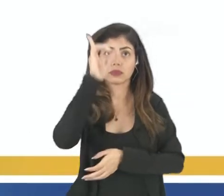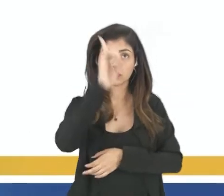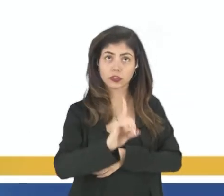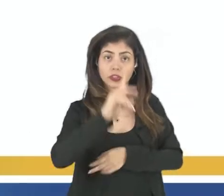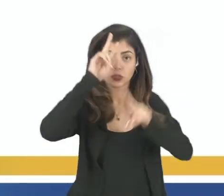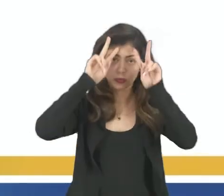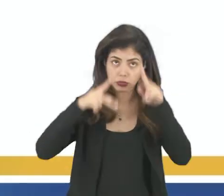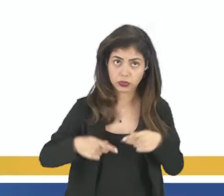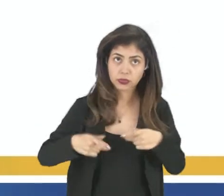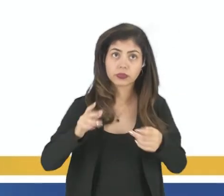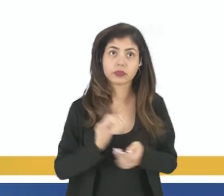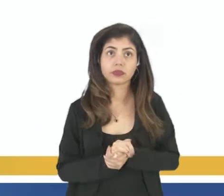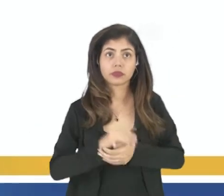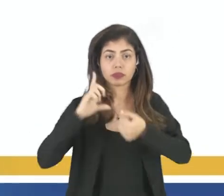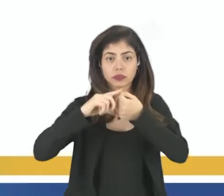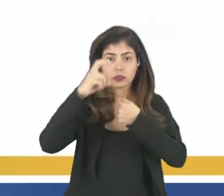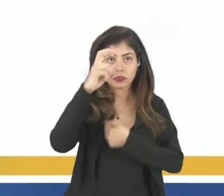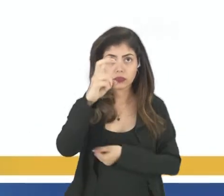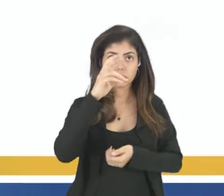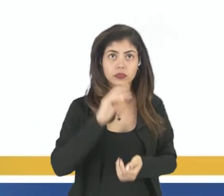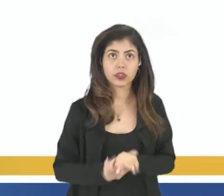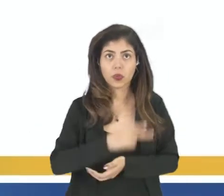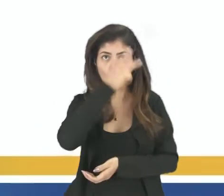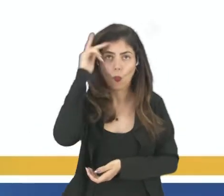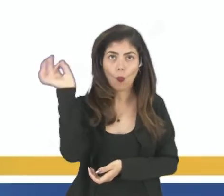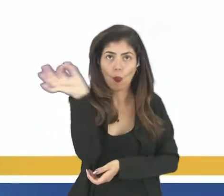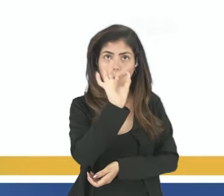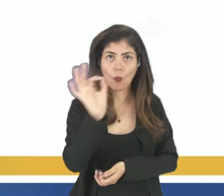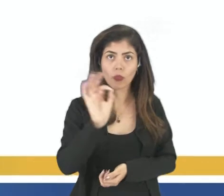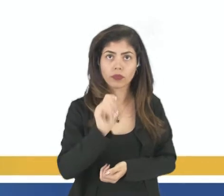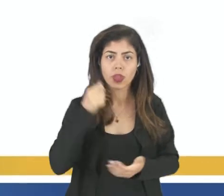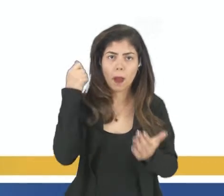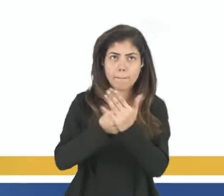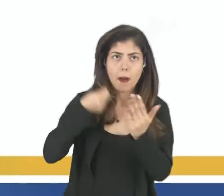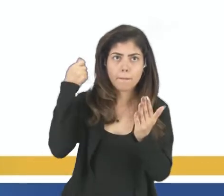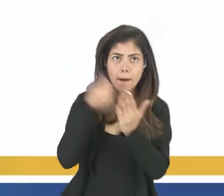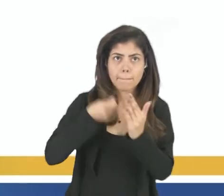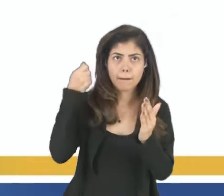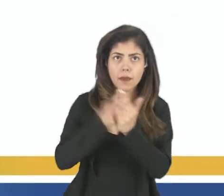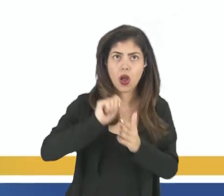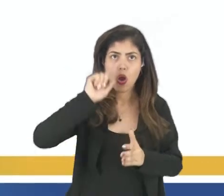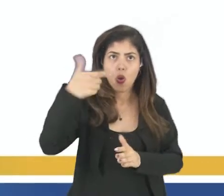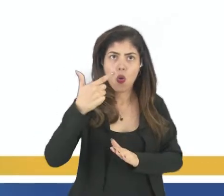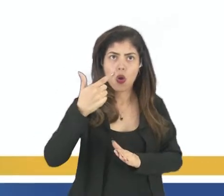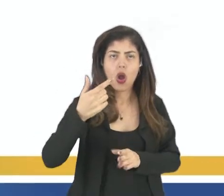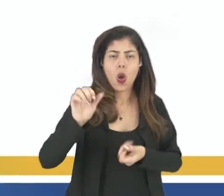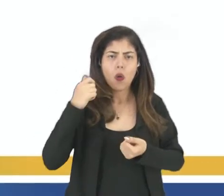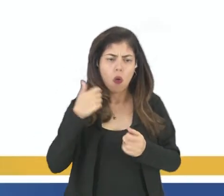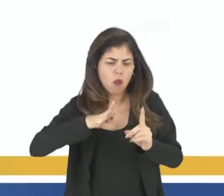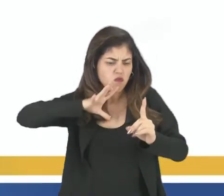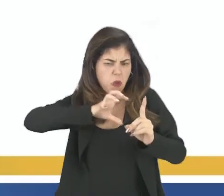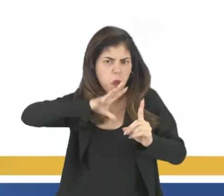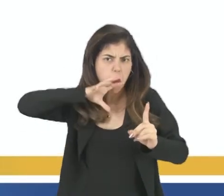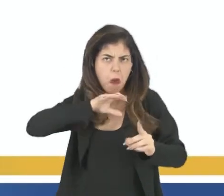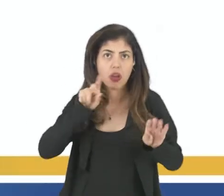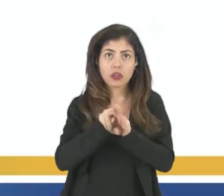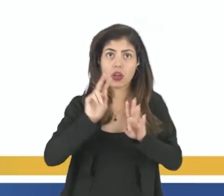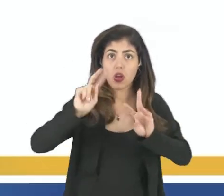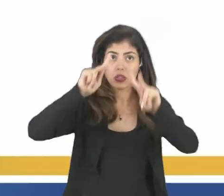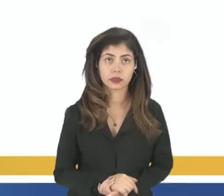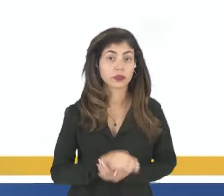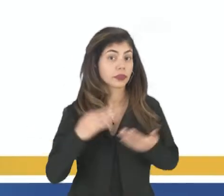o artigo 5º, ninguém será submetido à tortura nem a penas ou tratamentos cruéis, desumanos